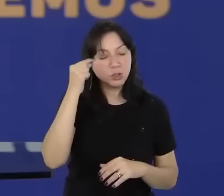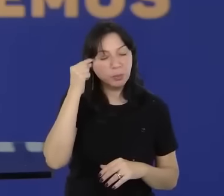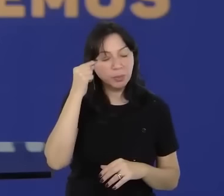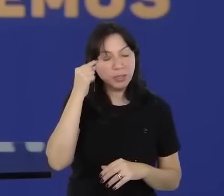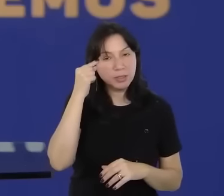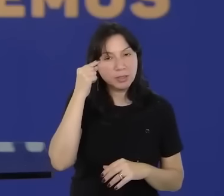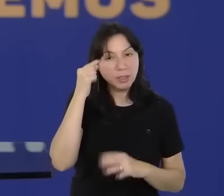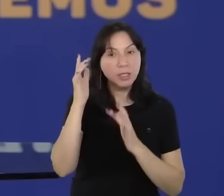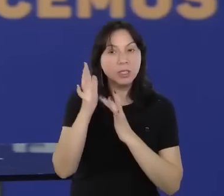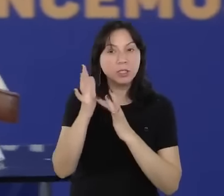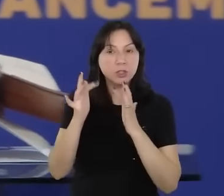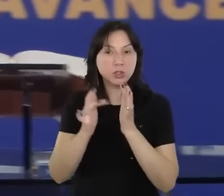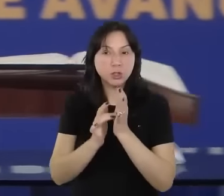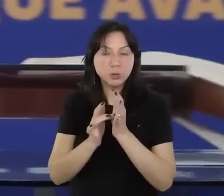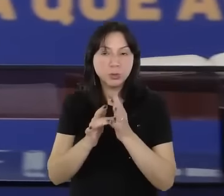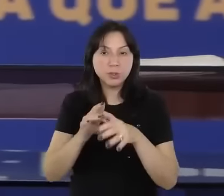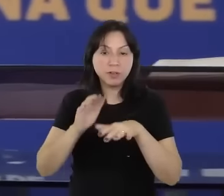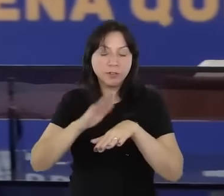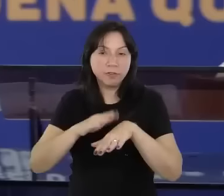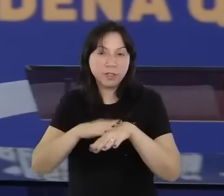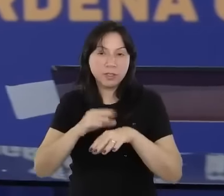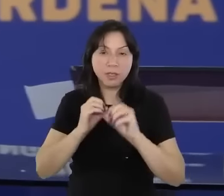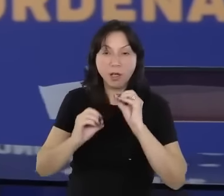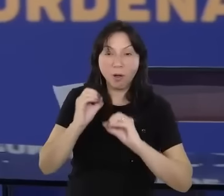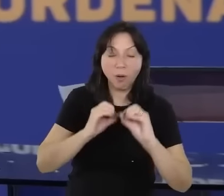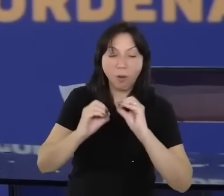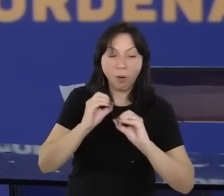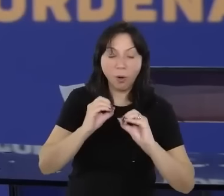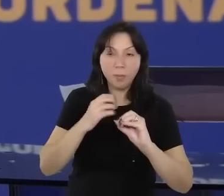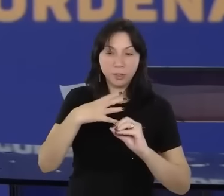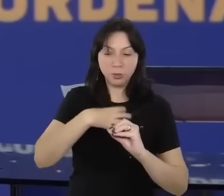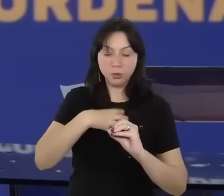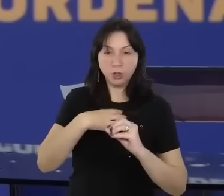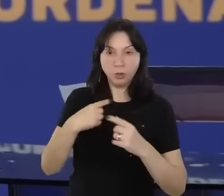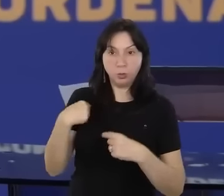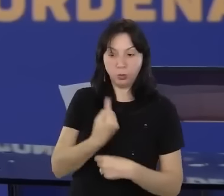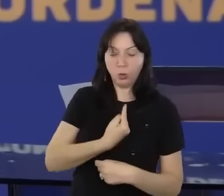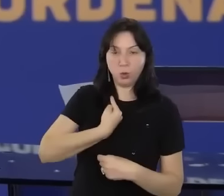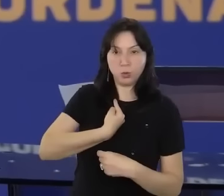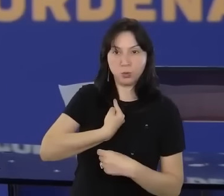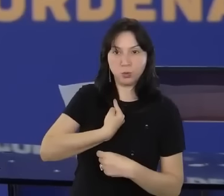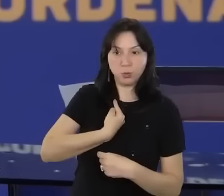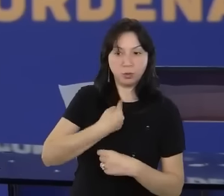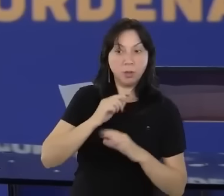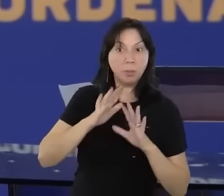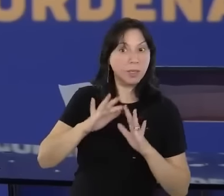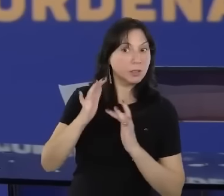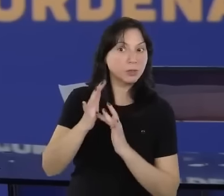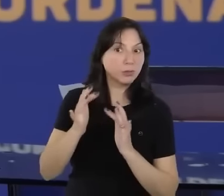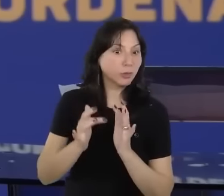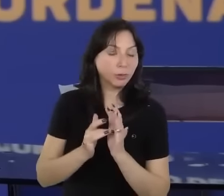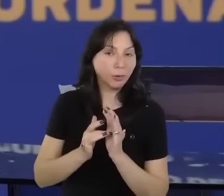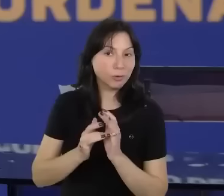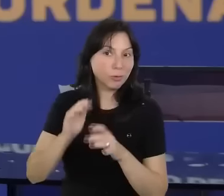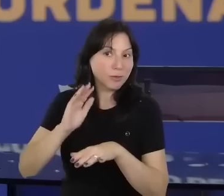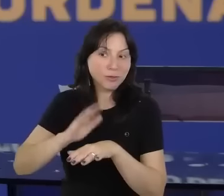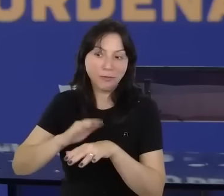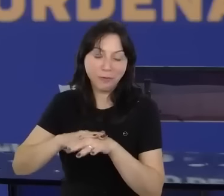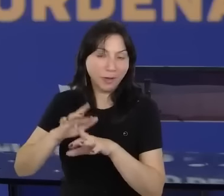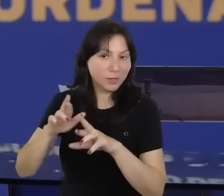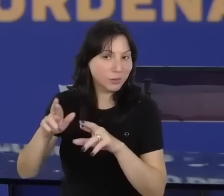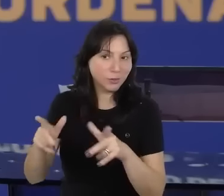que queria estabelecer a liturgia do culto da sua cura para Eliseu e a pergunta é por que que jesus